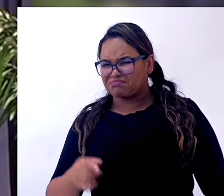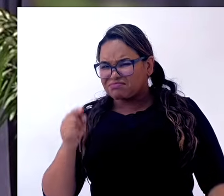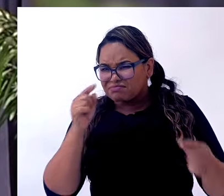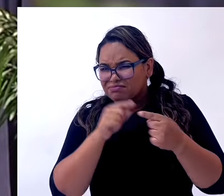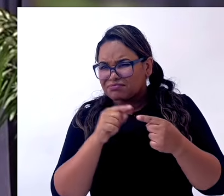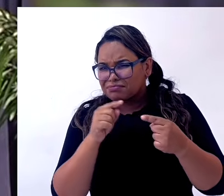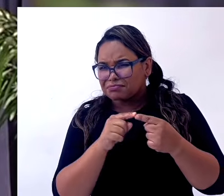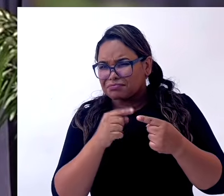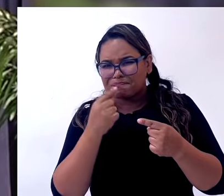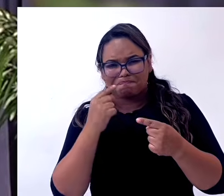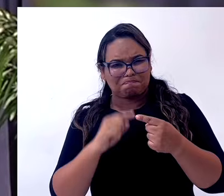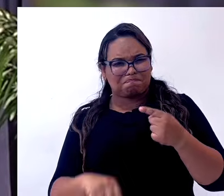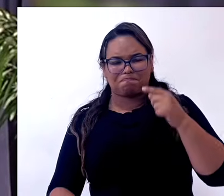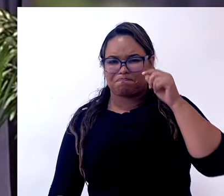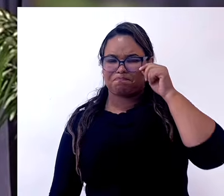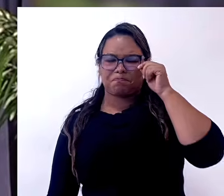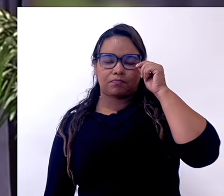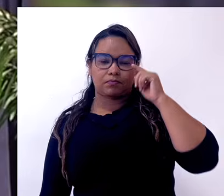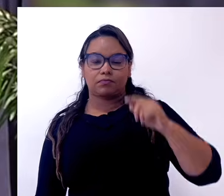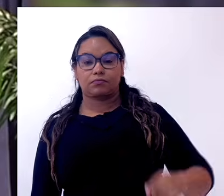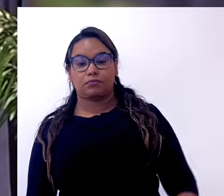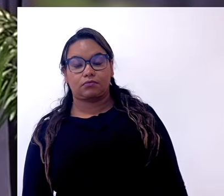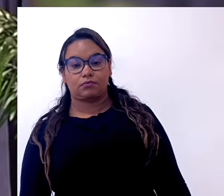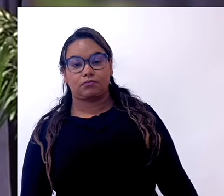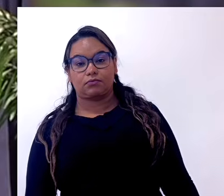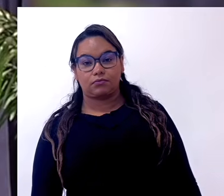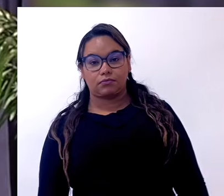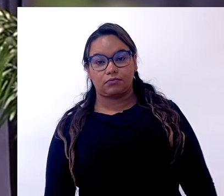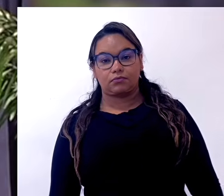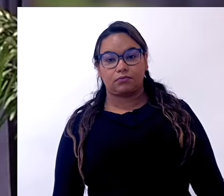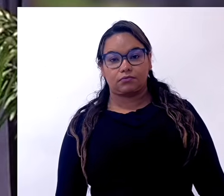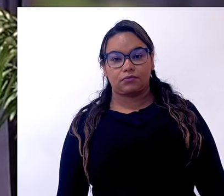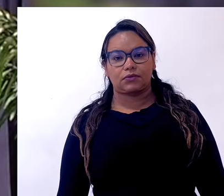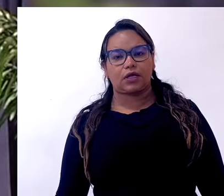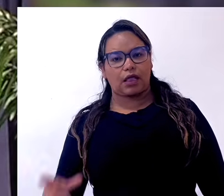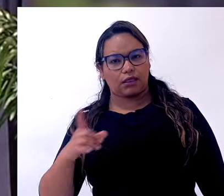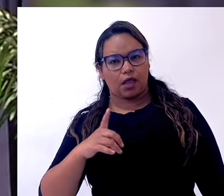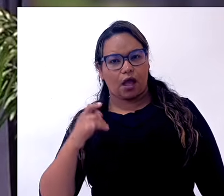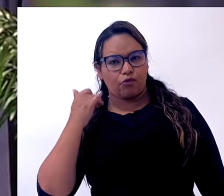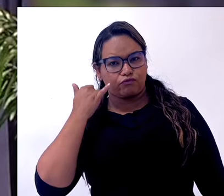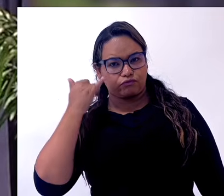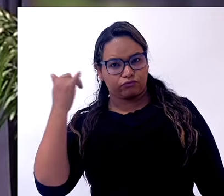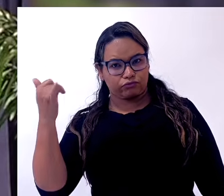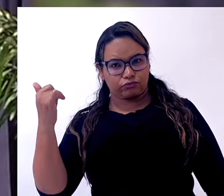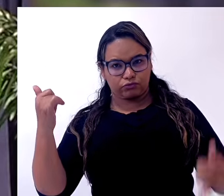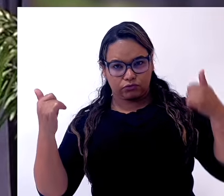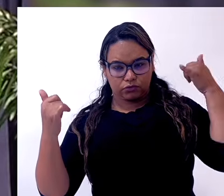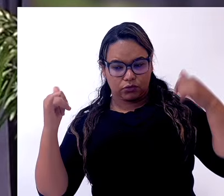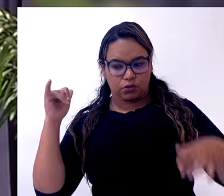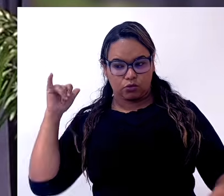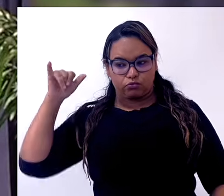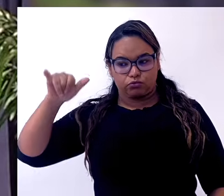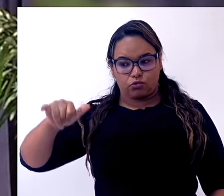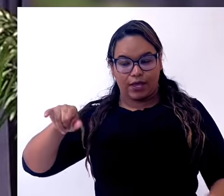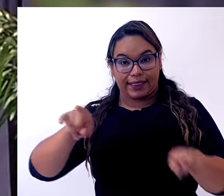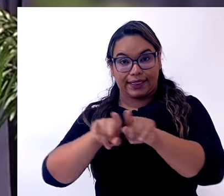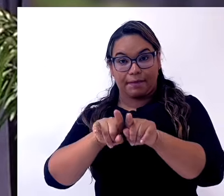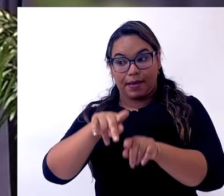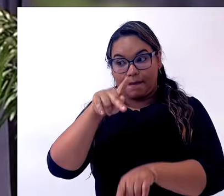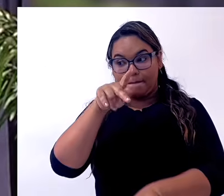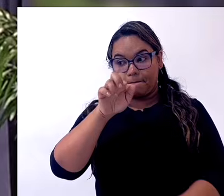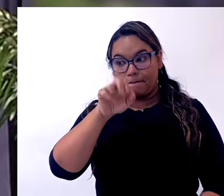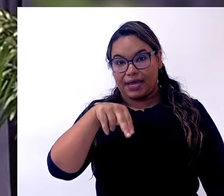Não havia peças de avião, não havia nada daquela natureza, não havia avião.